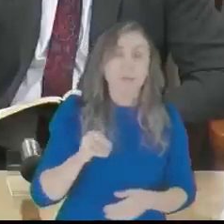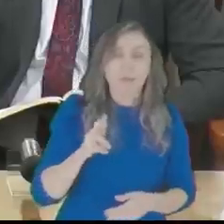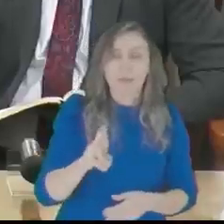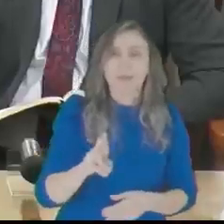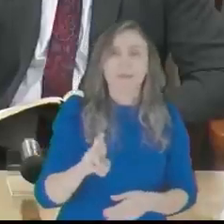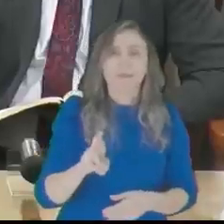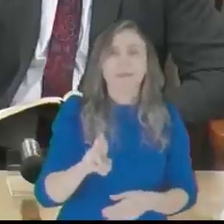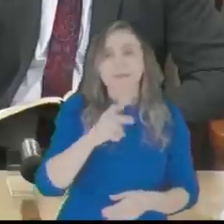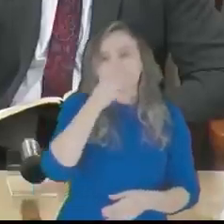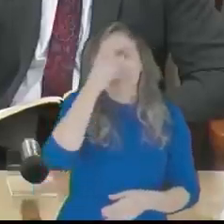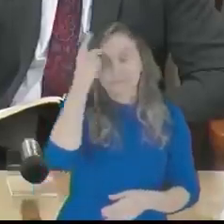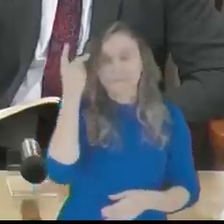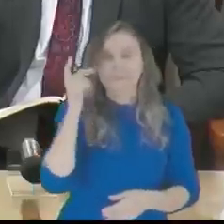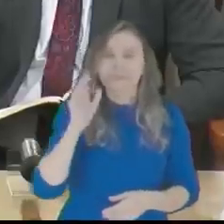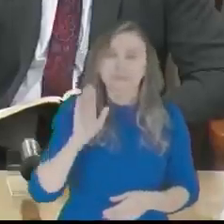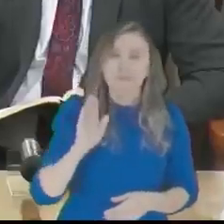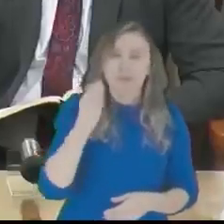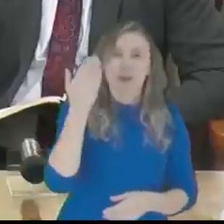Impostores, mentirosos,